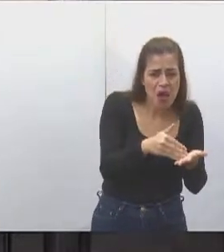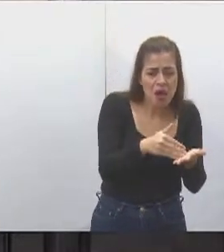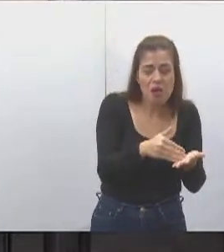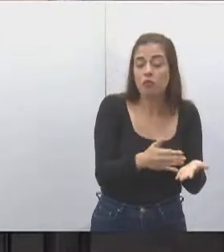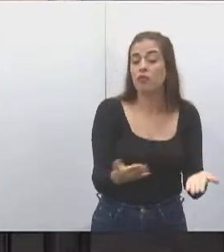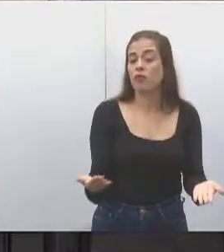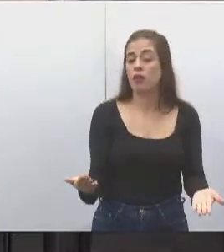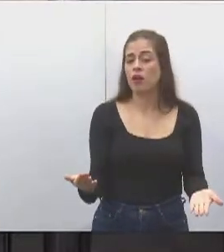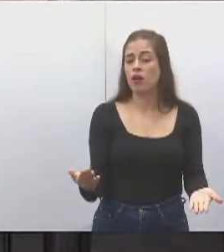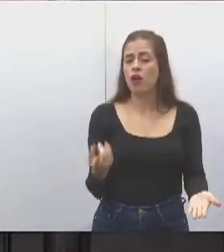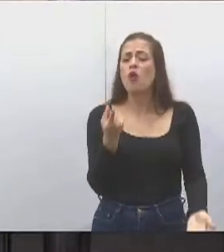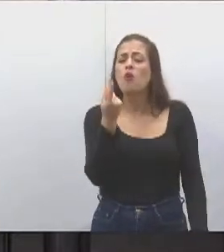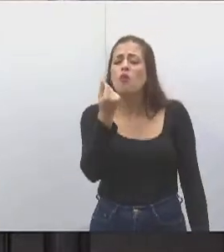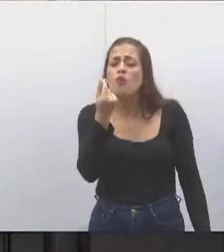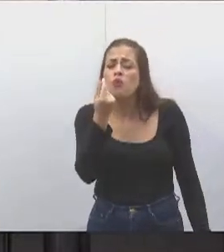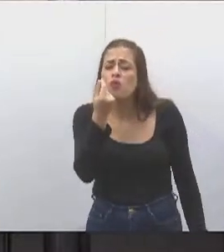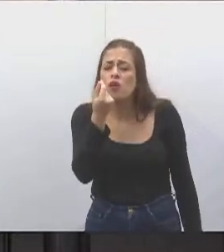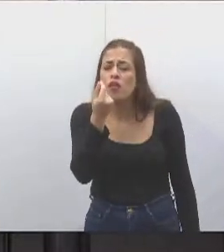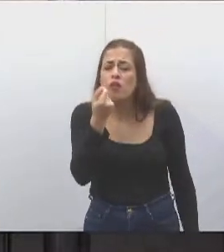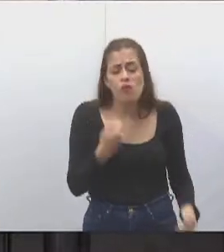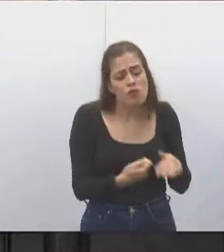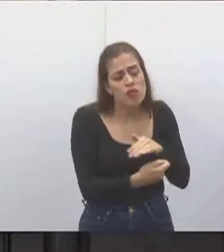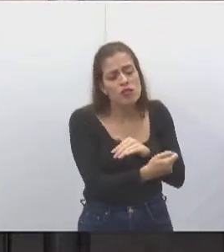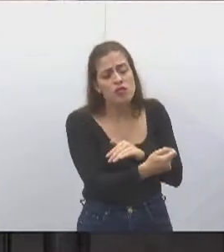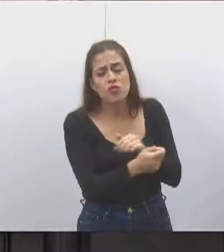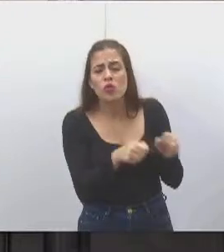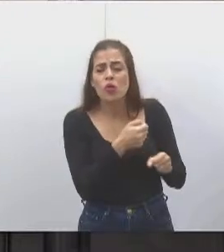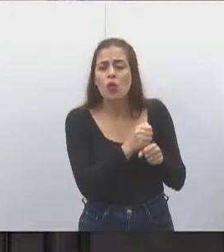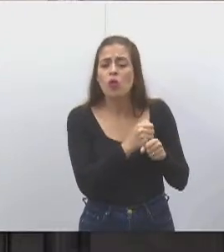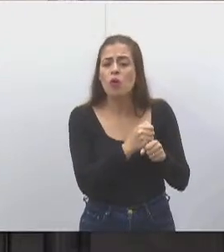Agora, onde foi o dinheiro desse trabalho?